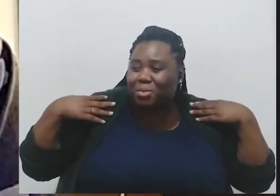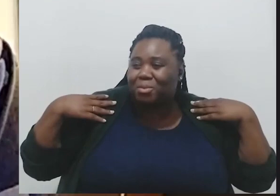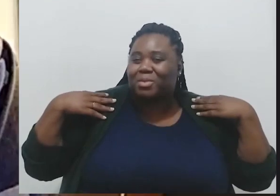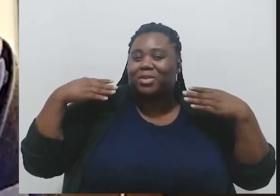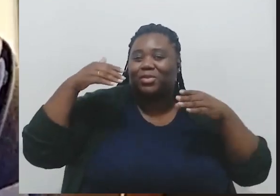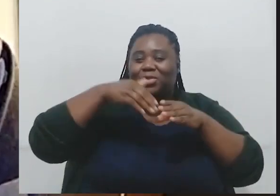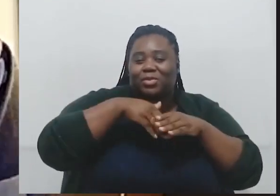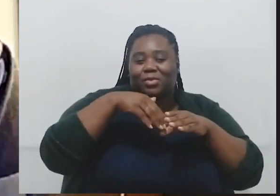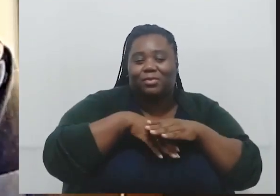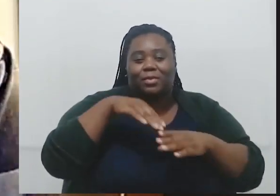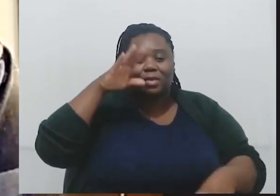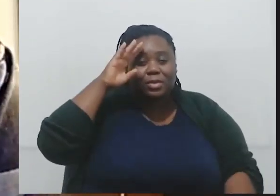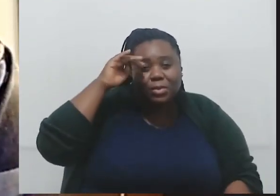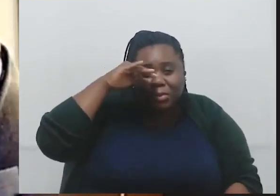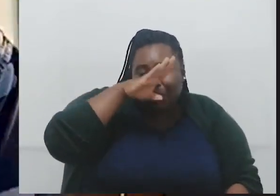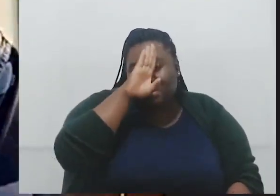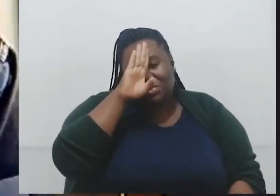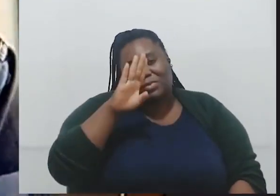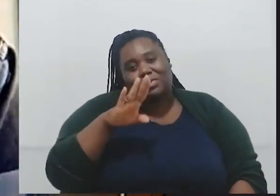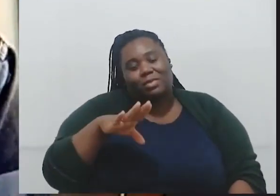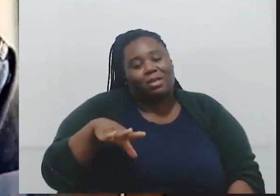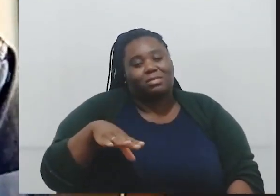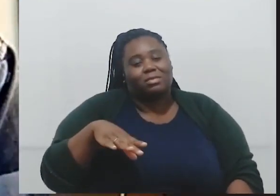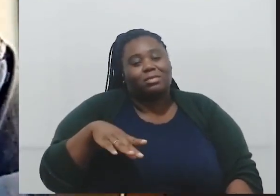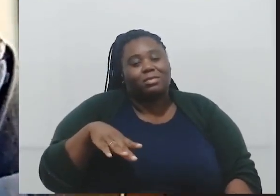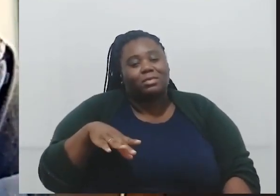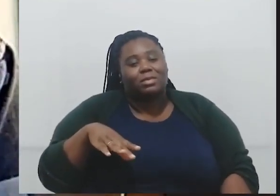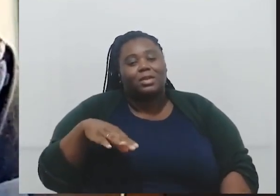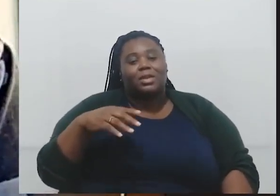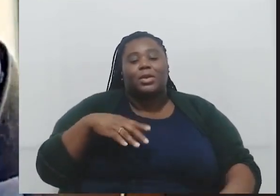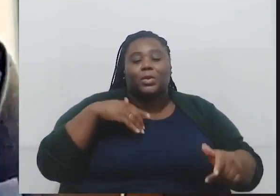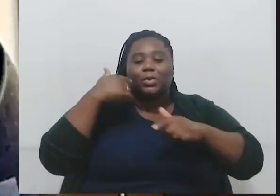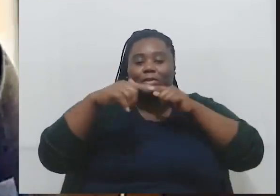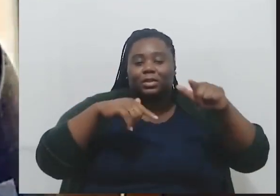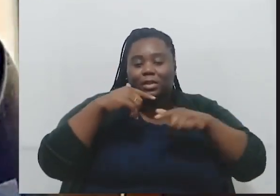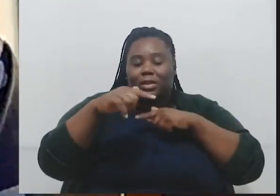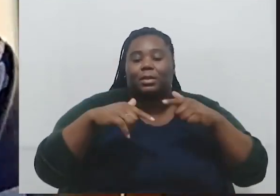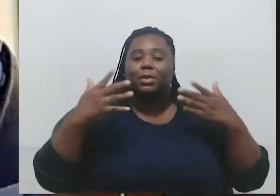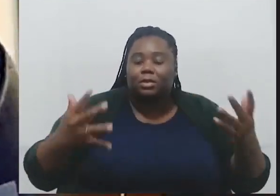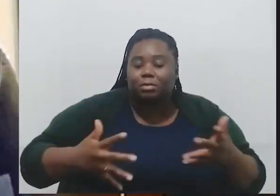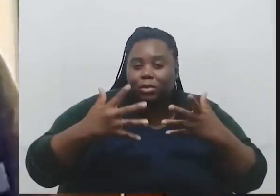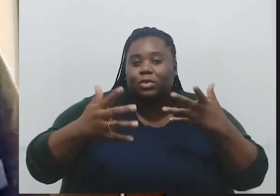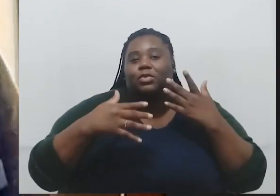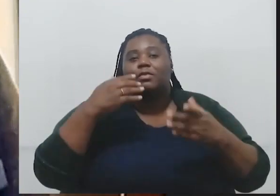do fascista do Bolsonaro. E eu trabalhei numa campanha política de uma